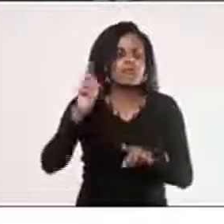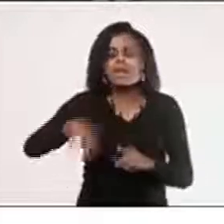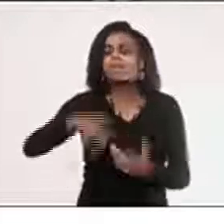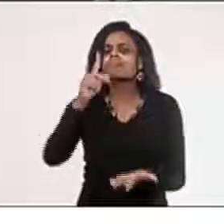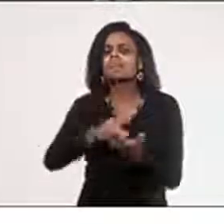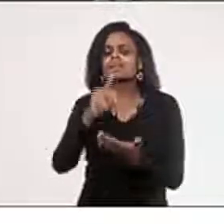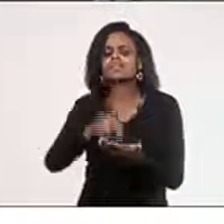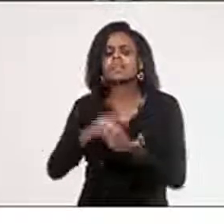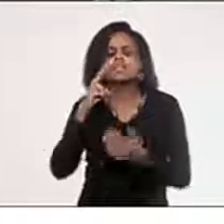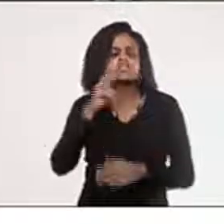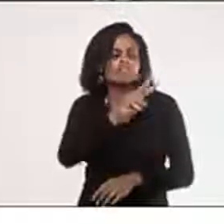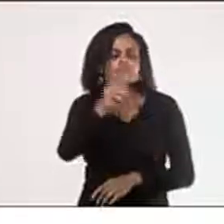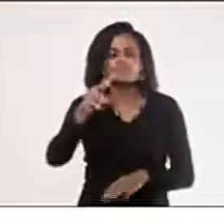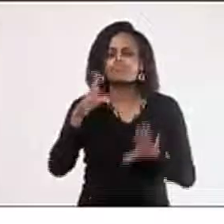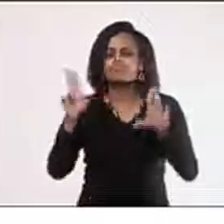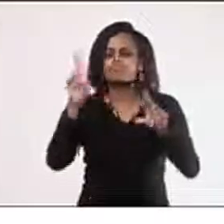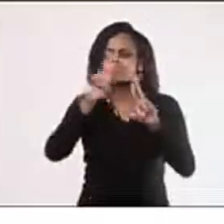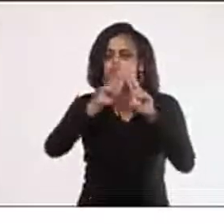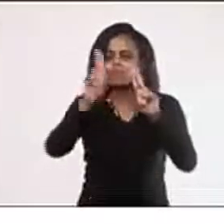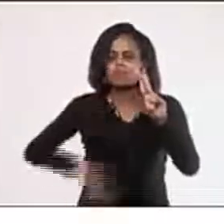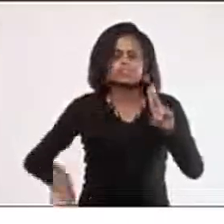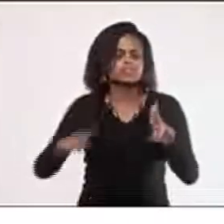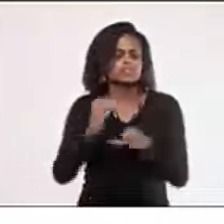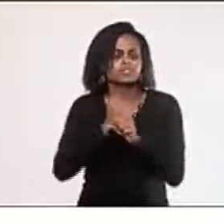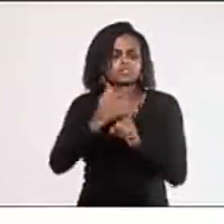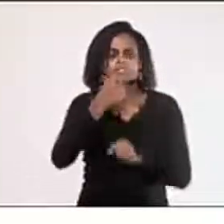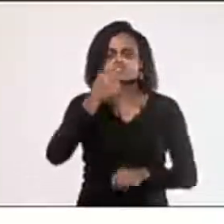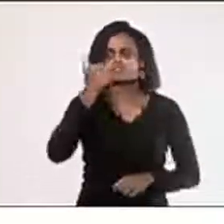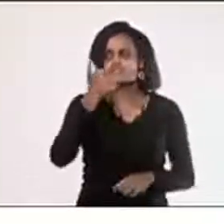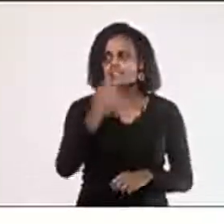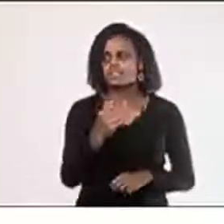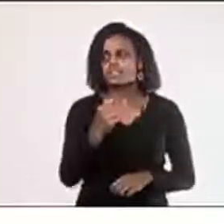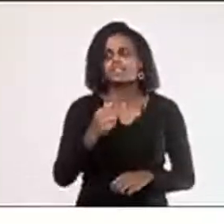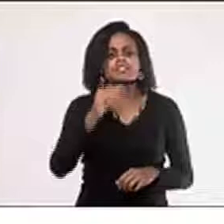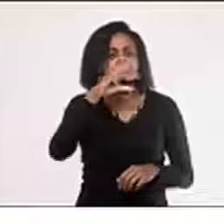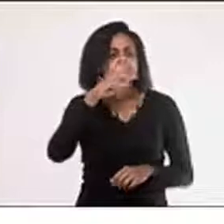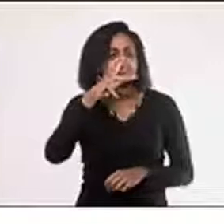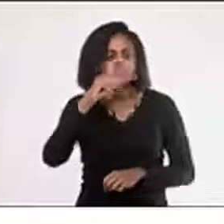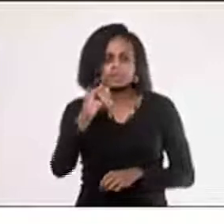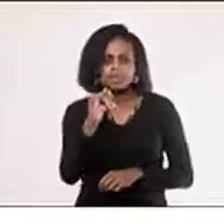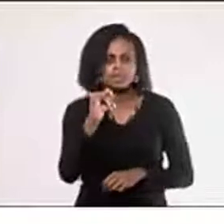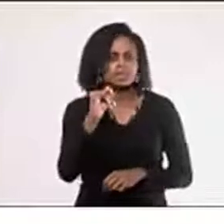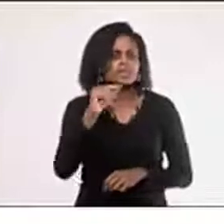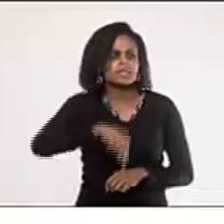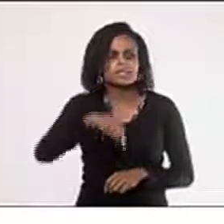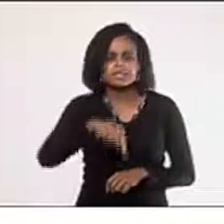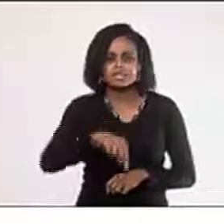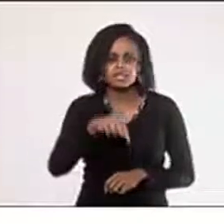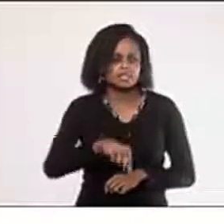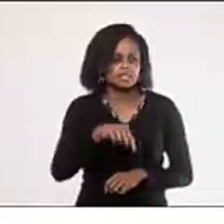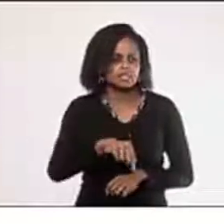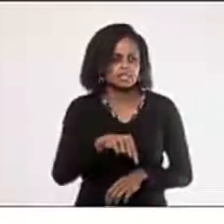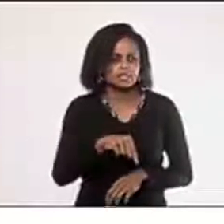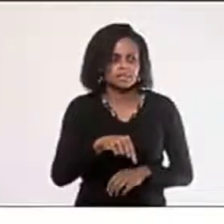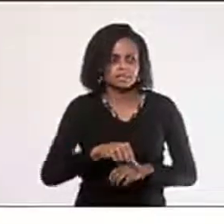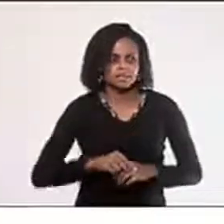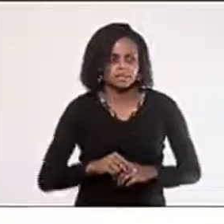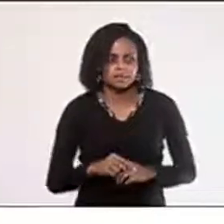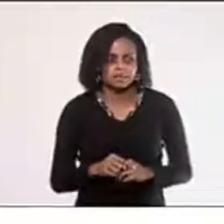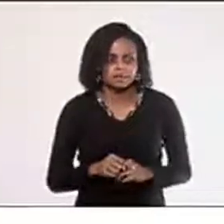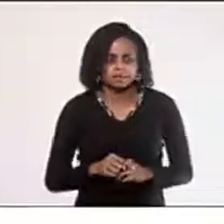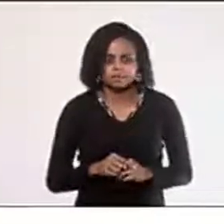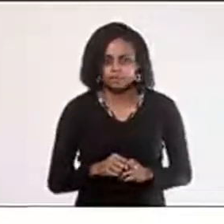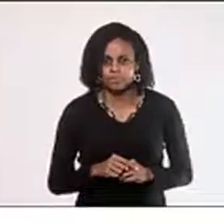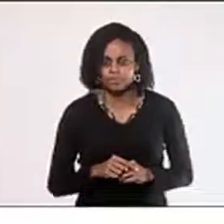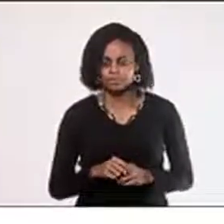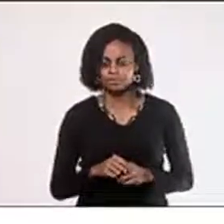realidade colocada para a UERJ em 2017. A CPI, que aqui está apresentada para apreciação da